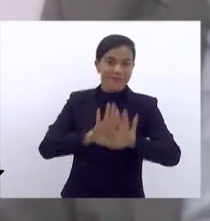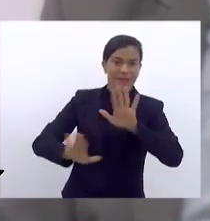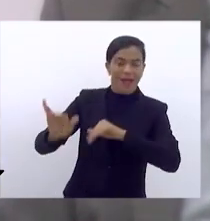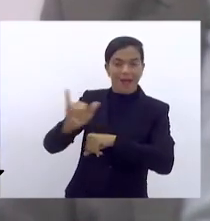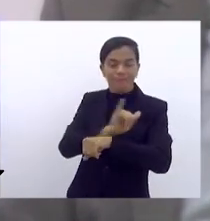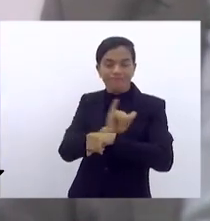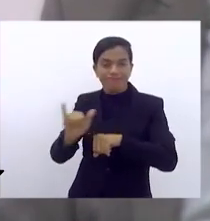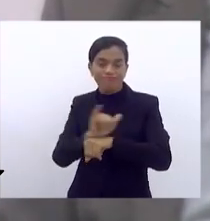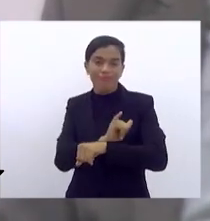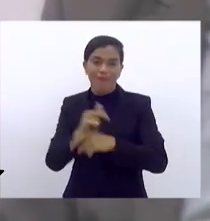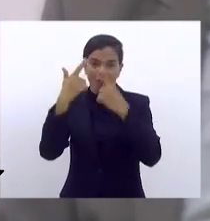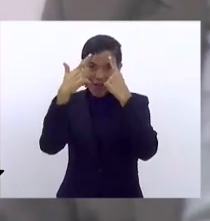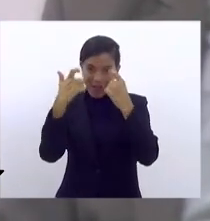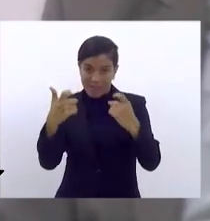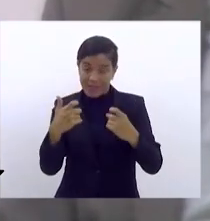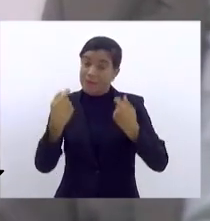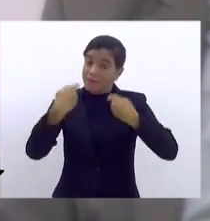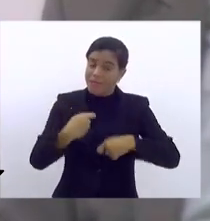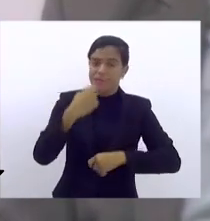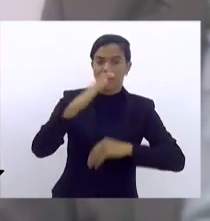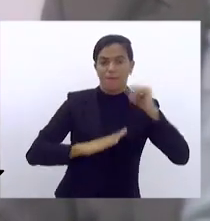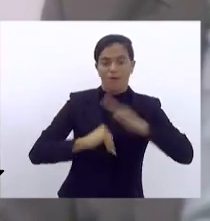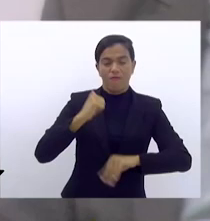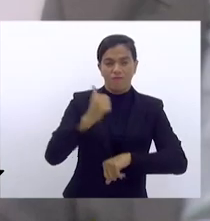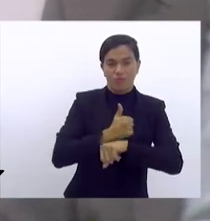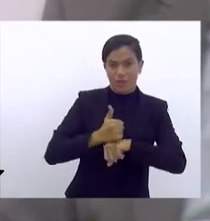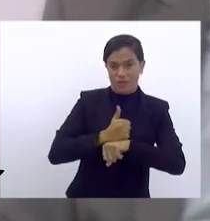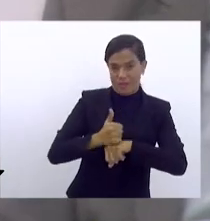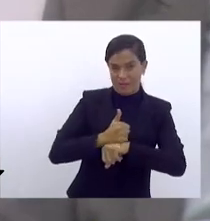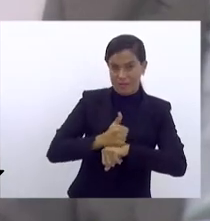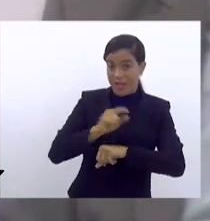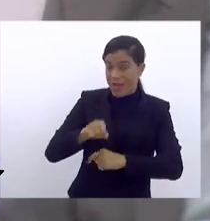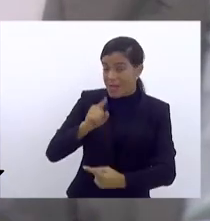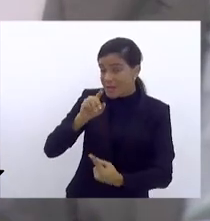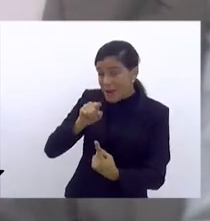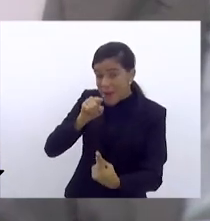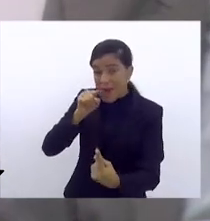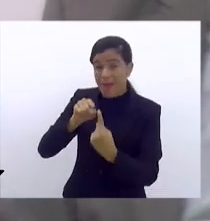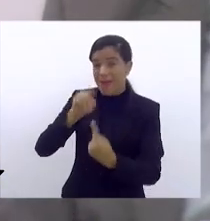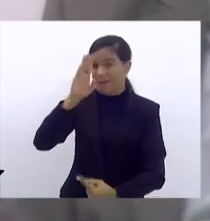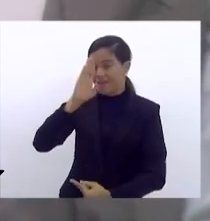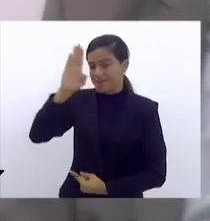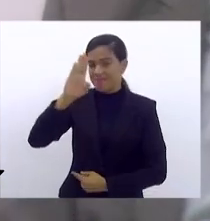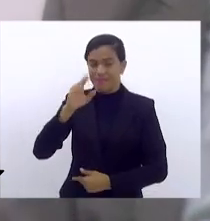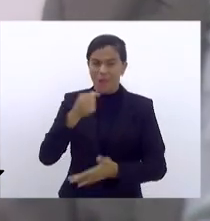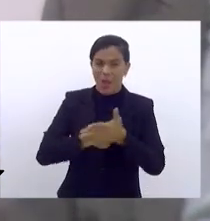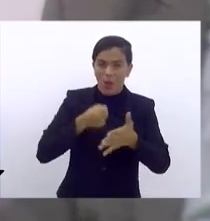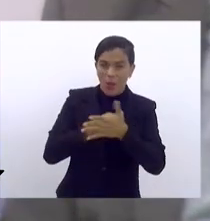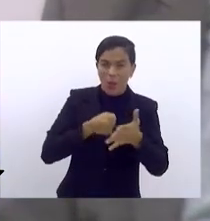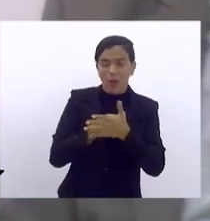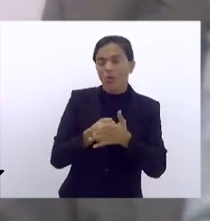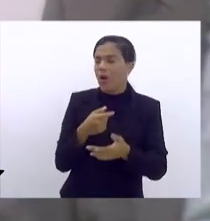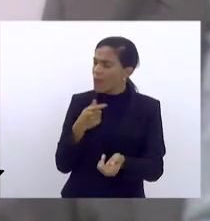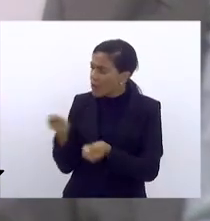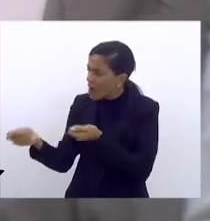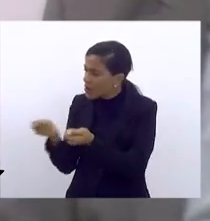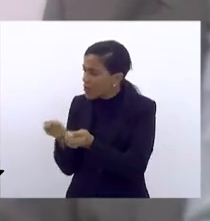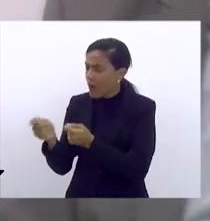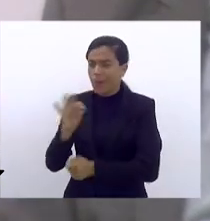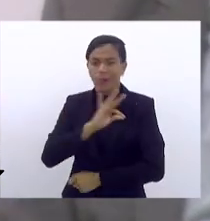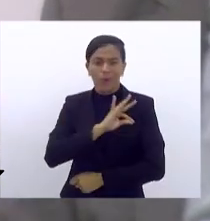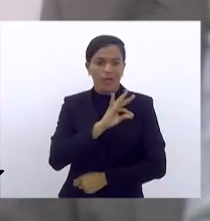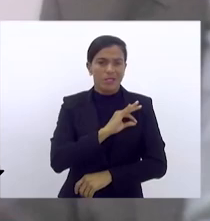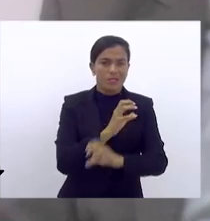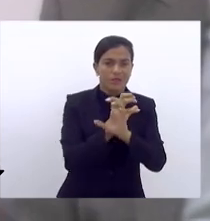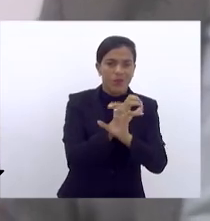isso tem que ter profissionais tem que ser uma escola viva essa é a principal luta e aí tem que obviamente estar articulado com a polícia militar com a polícia civil com a